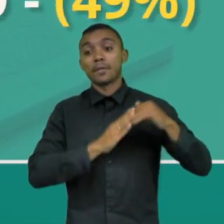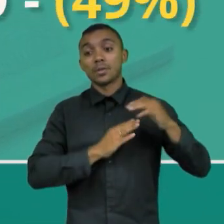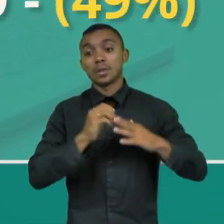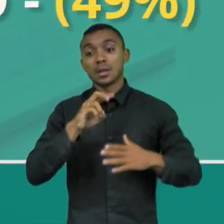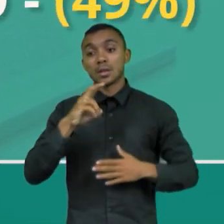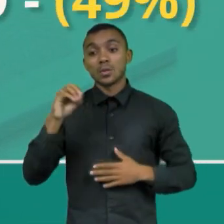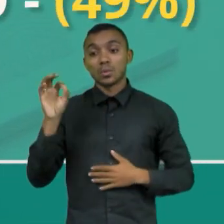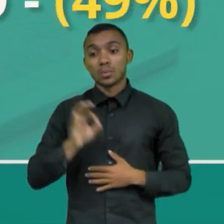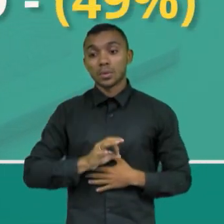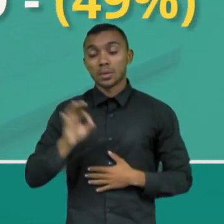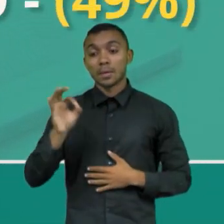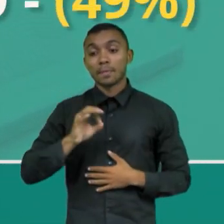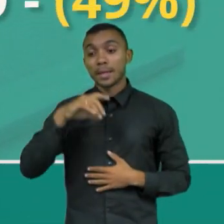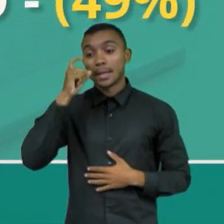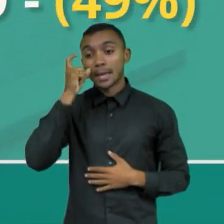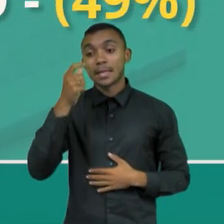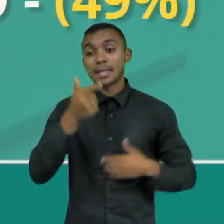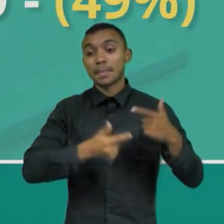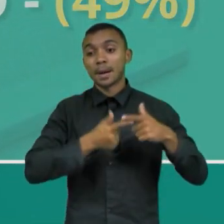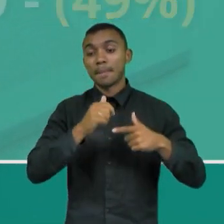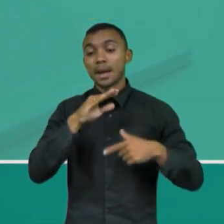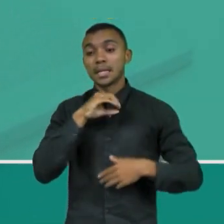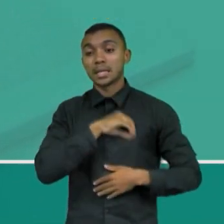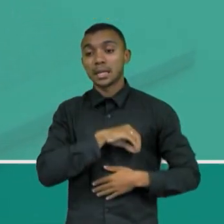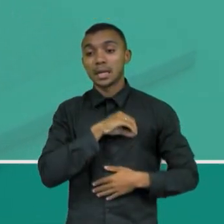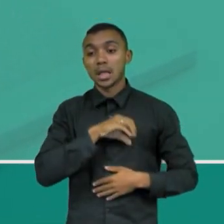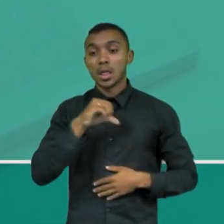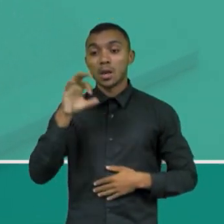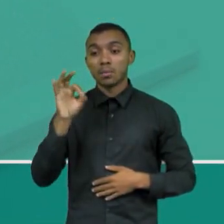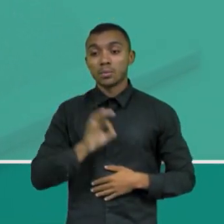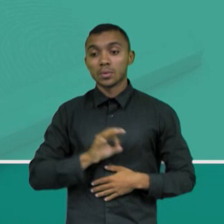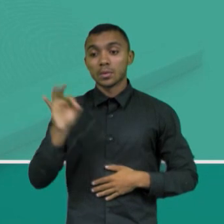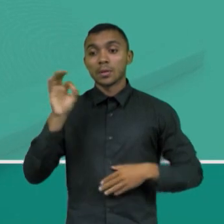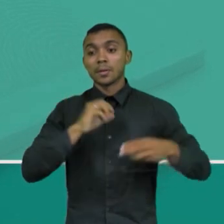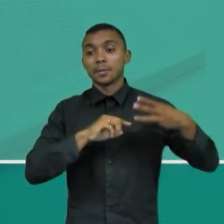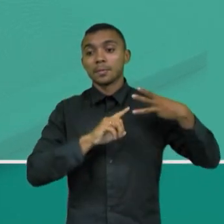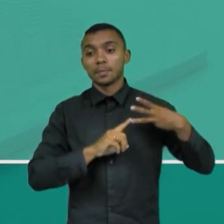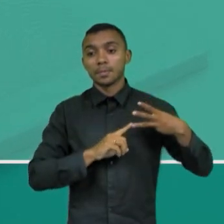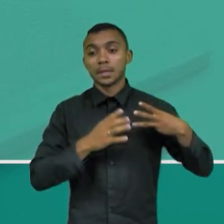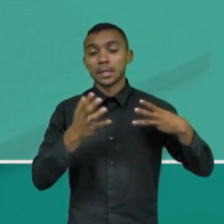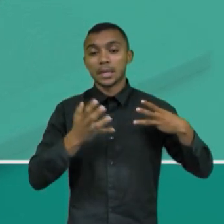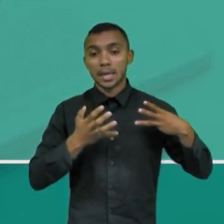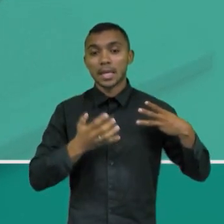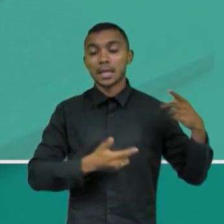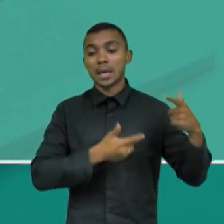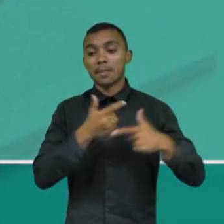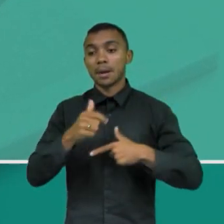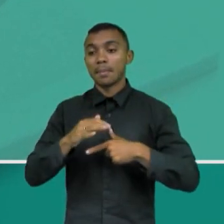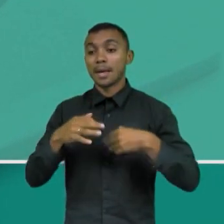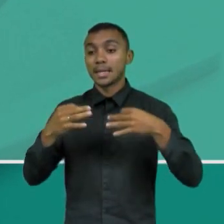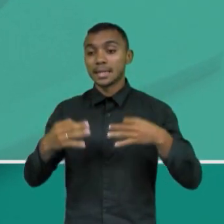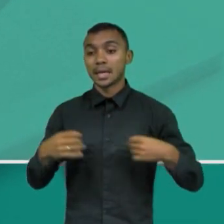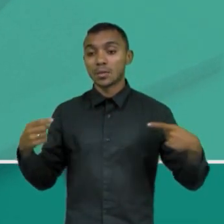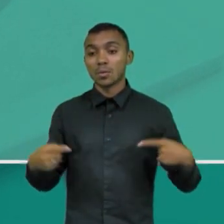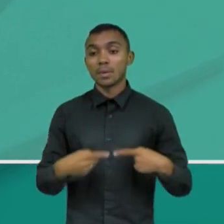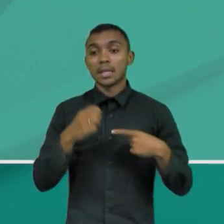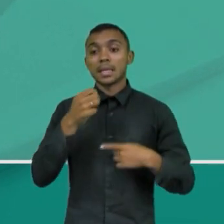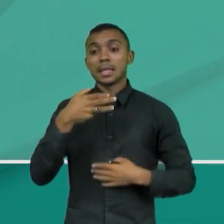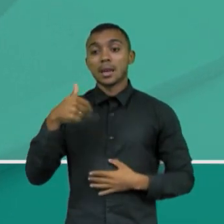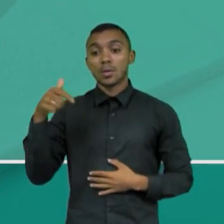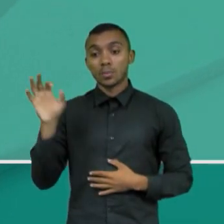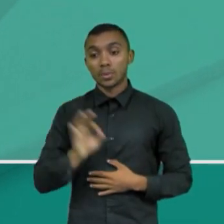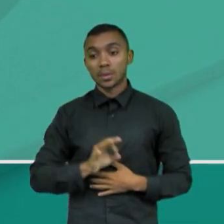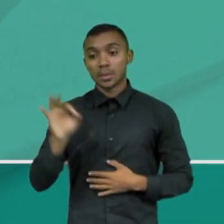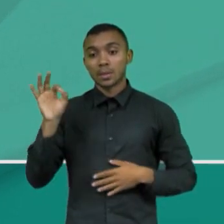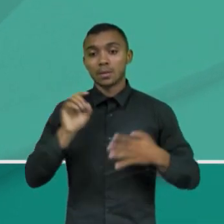o desejo por salário mais alto, 49%, a busca por uma função mais significativa, 31%, reduzir a